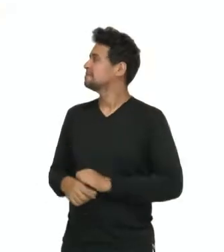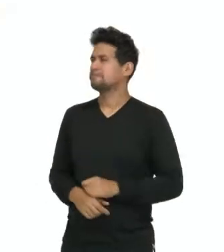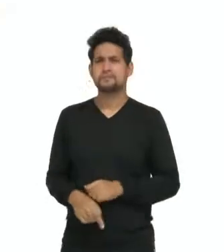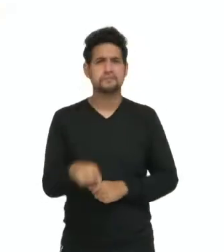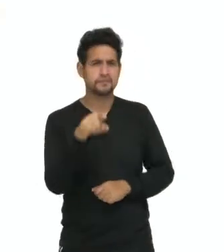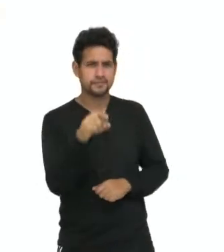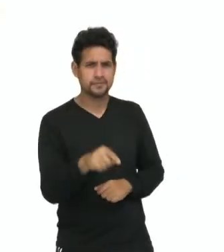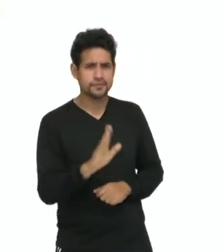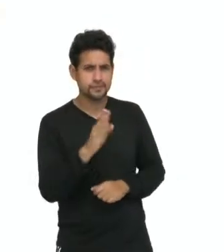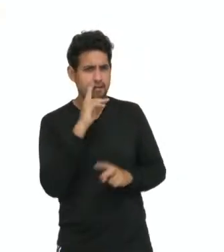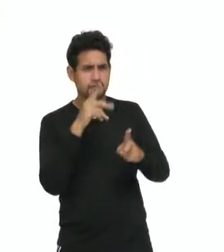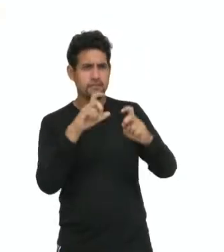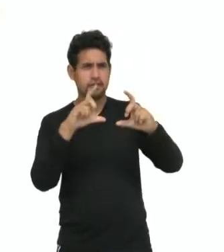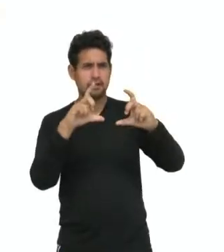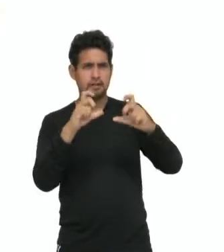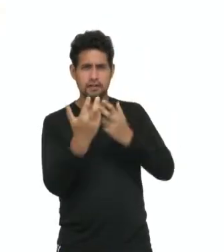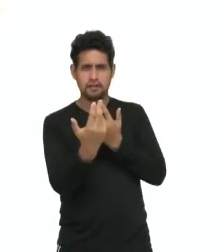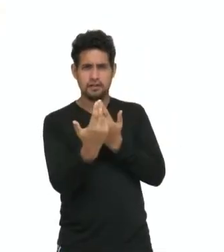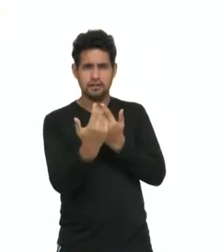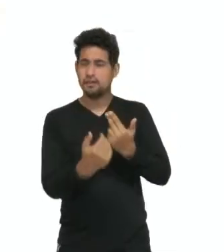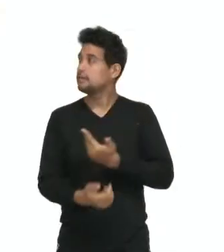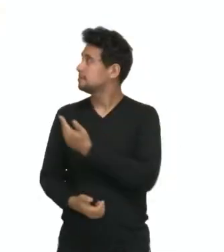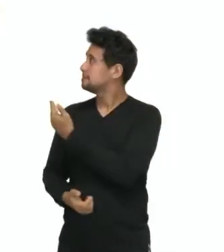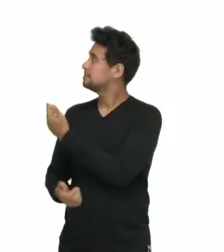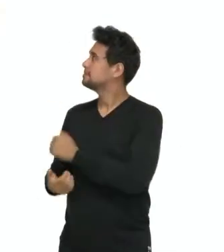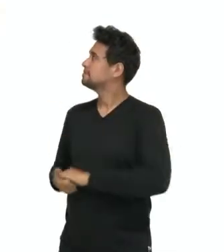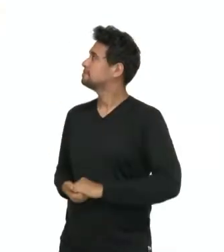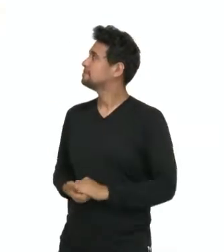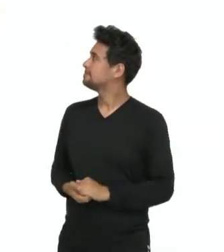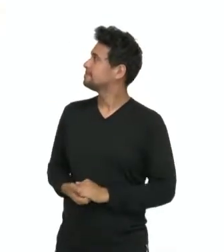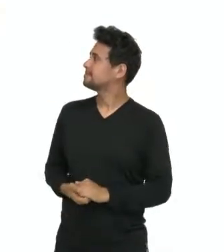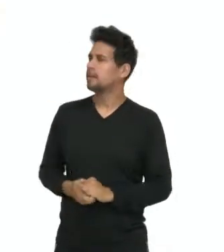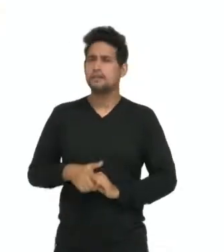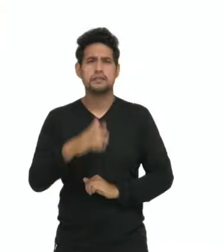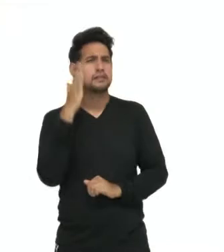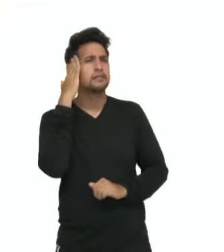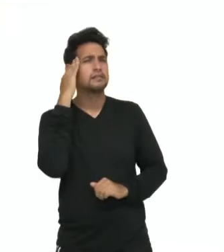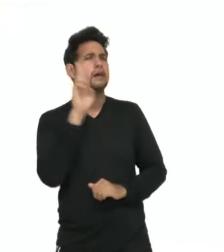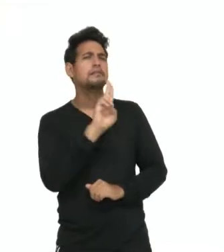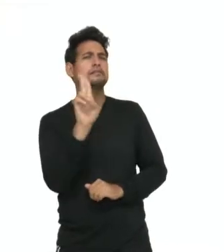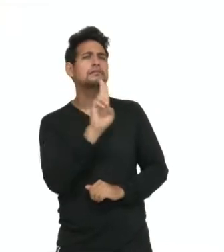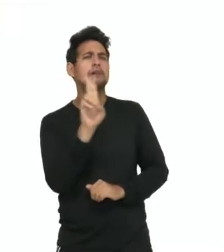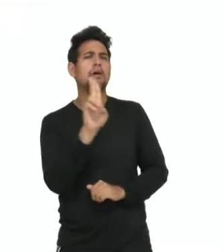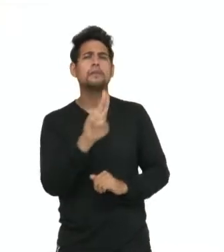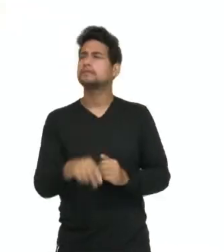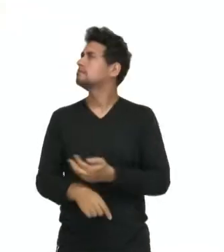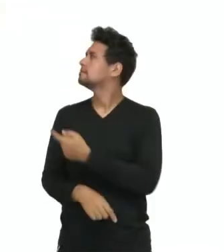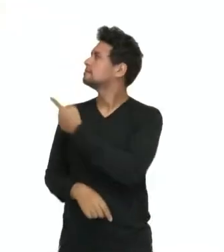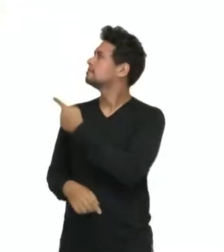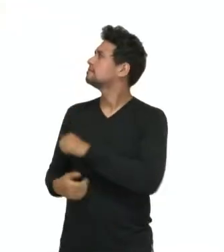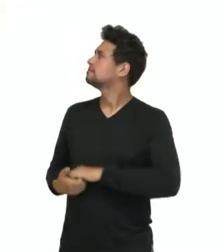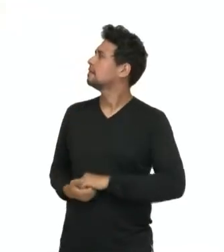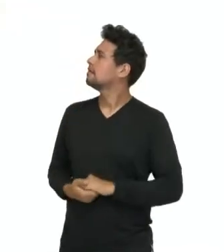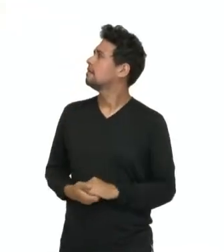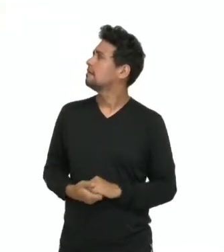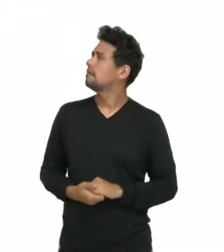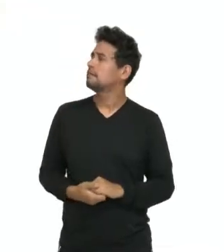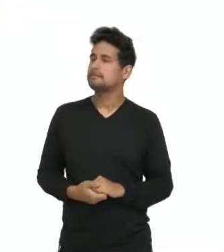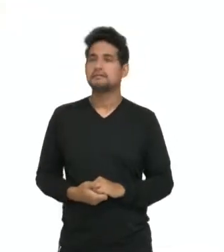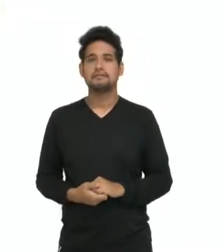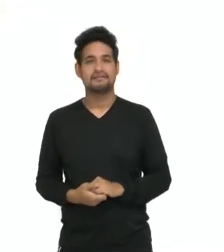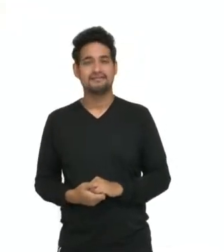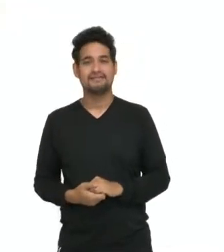Você já viu uma imagem parecida com essa? Você sabe o nome desse objeto?